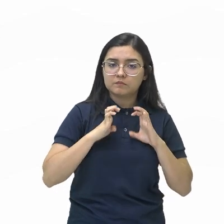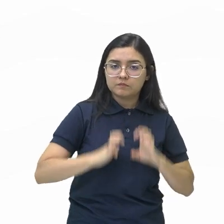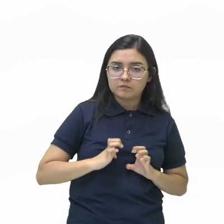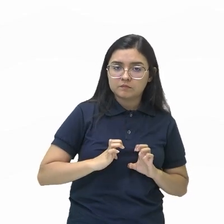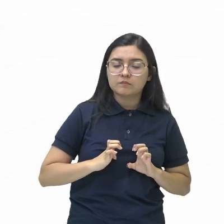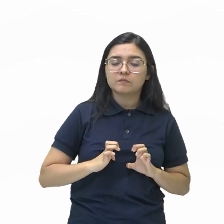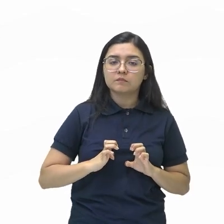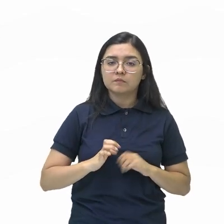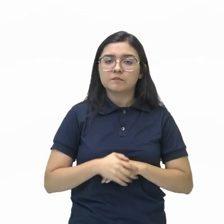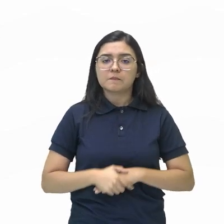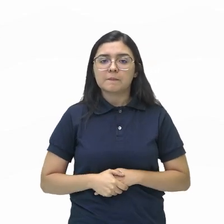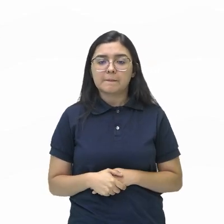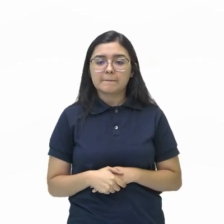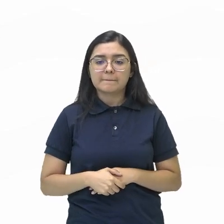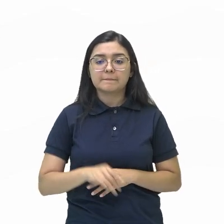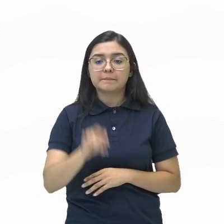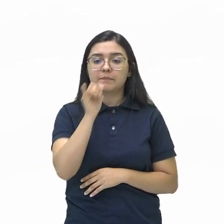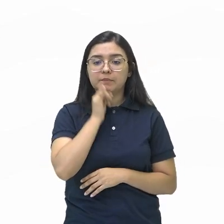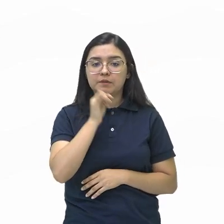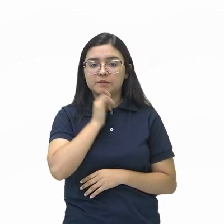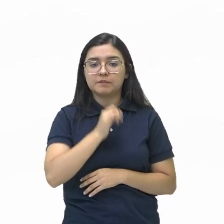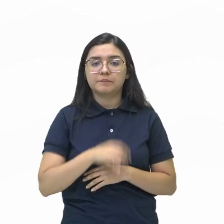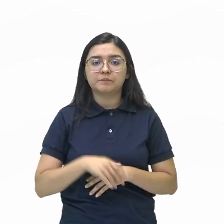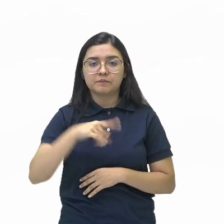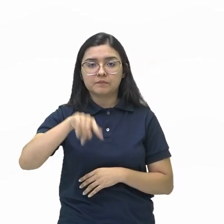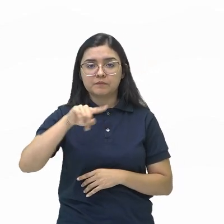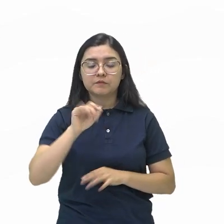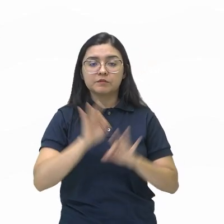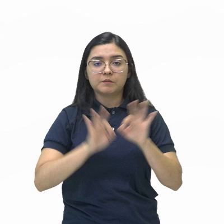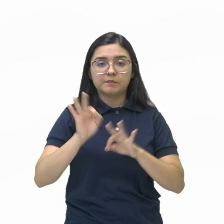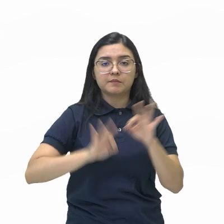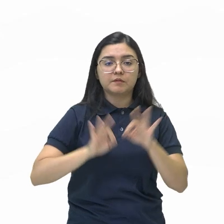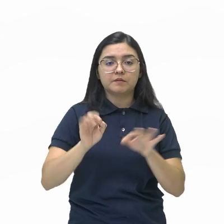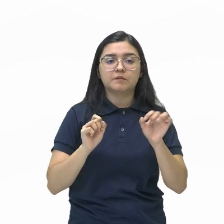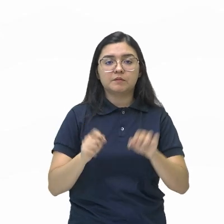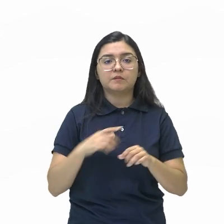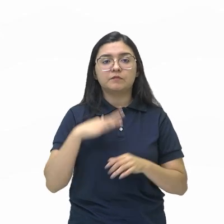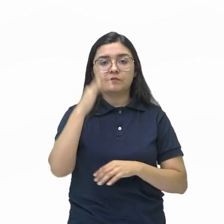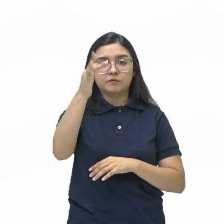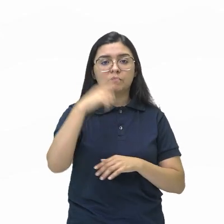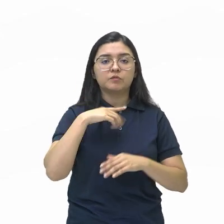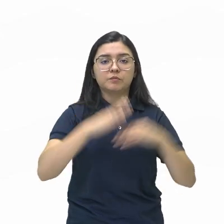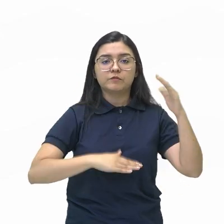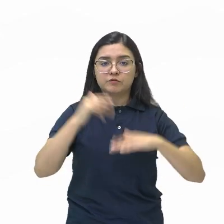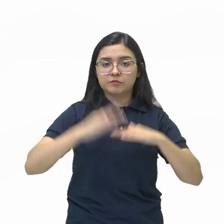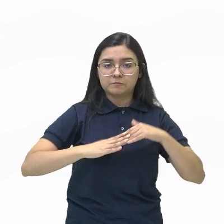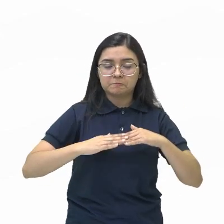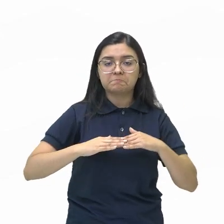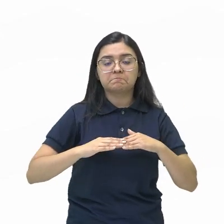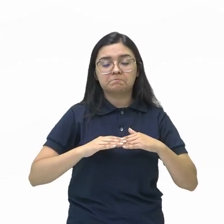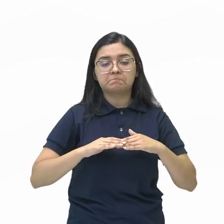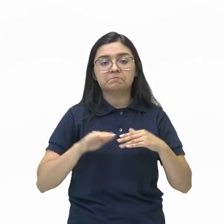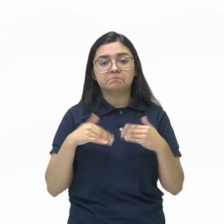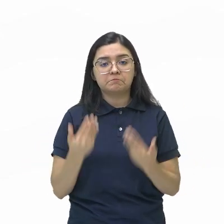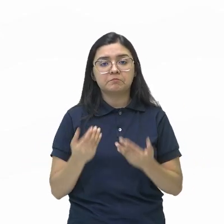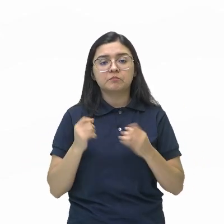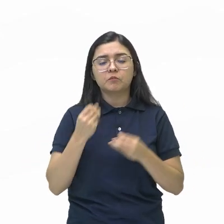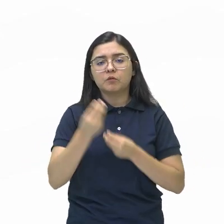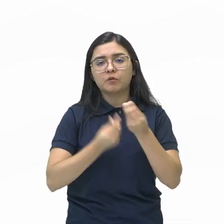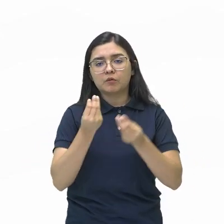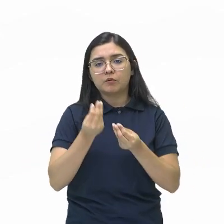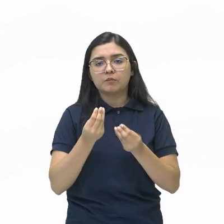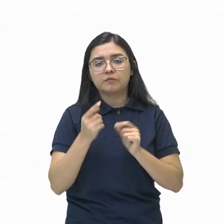ética. Por exemplo, gente, vocês estão se preparando ali para as suas futuras carreiras. Considerem